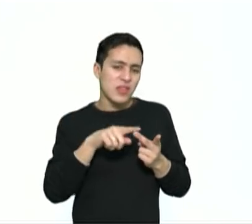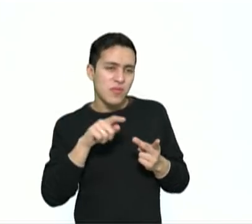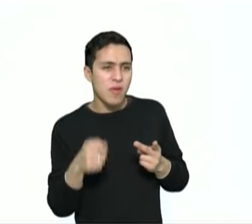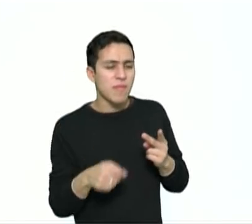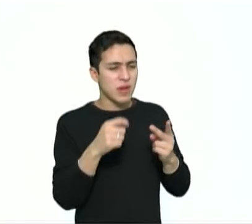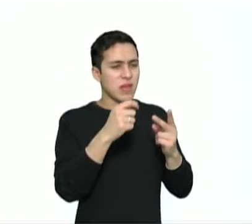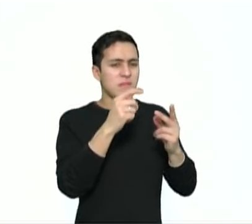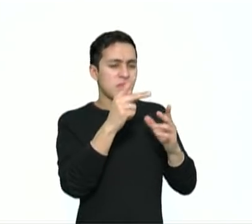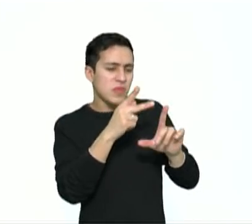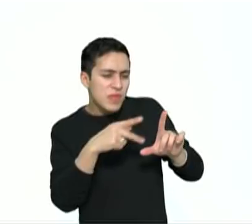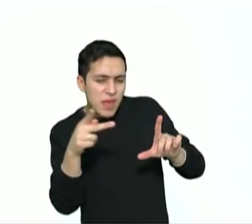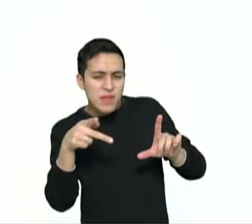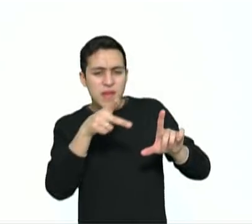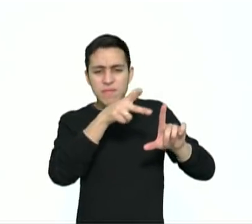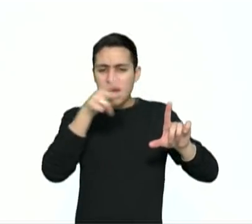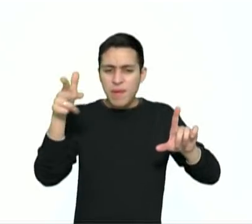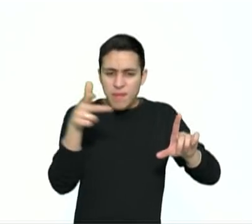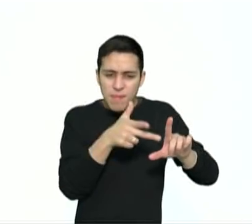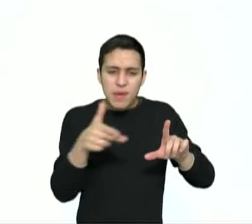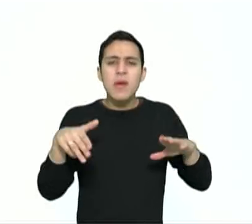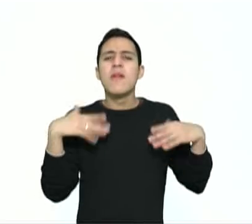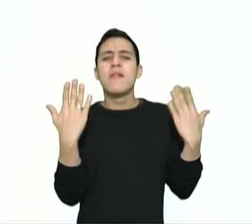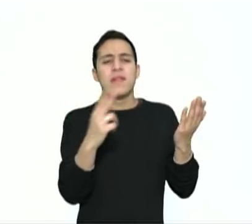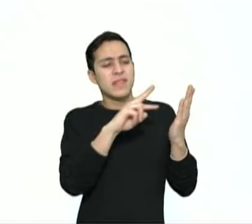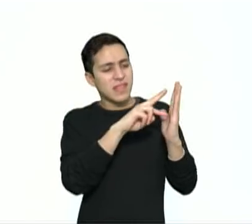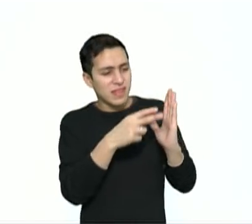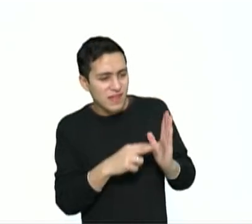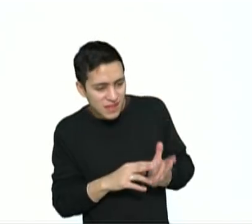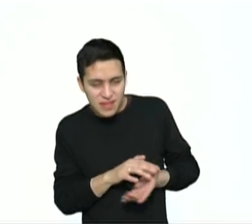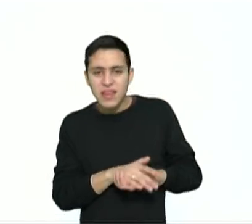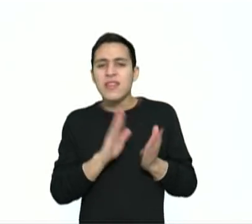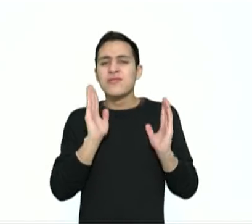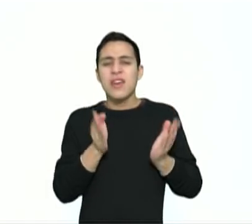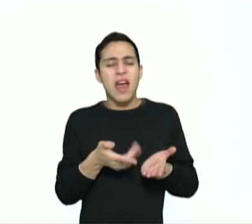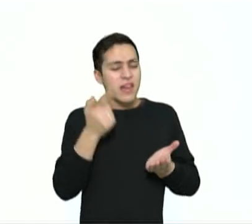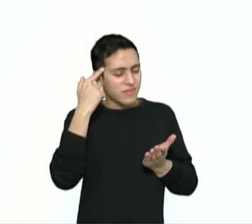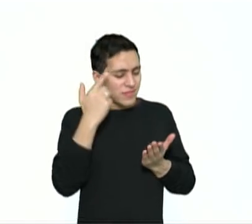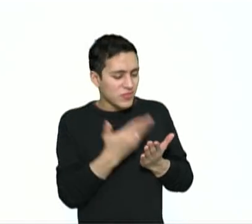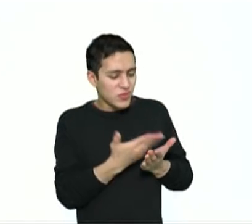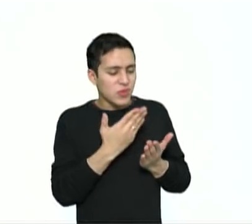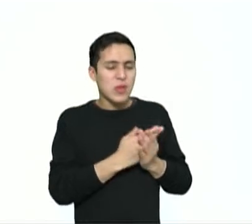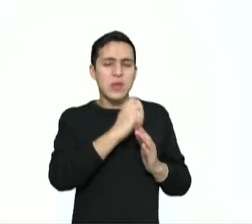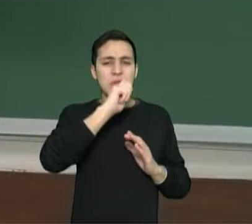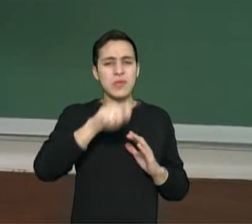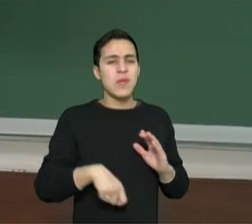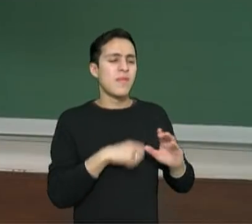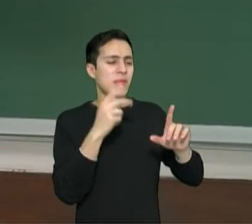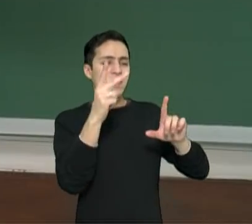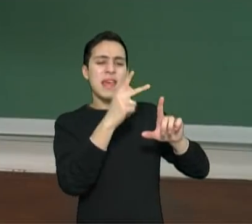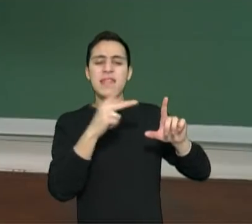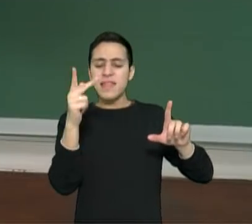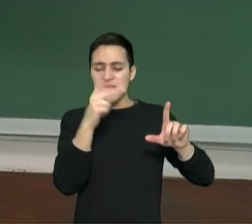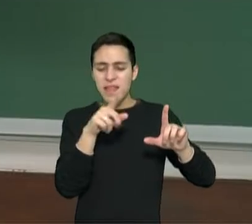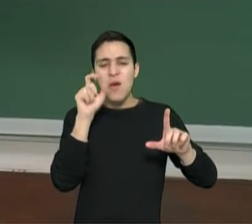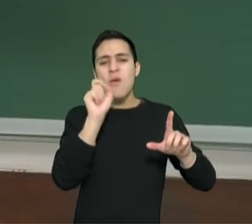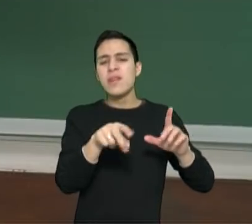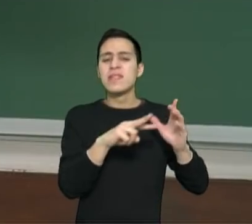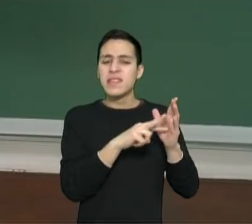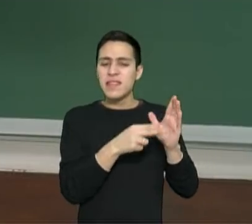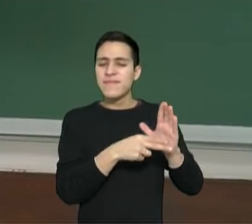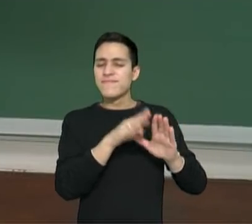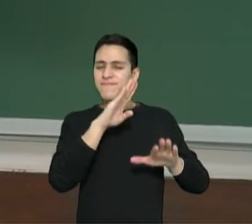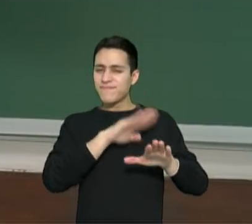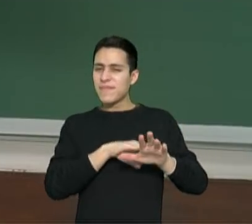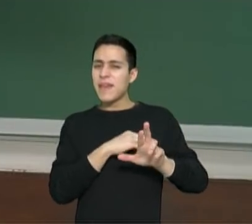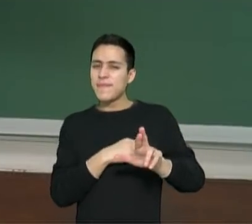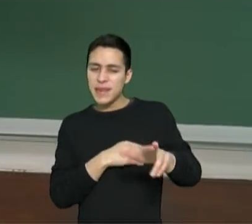e significados, Então, a gente viu que cada grafismo desse representa um animal, Então,